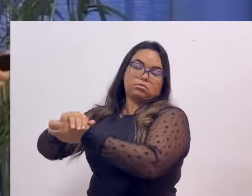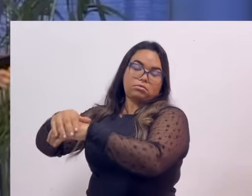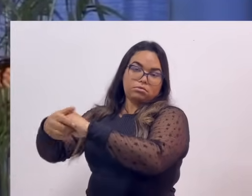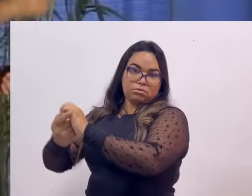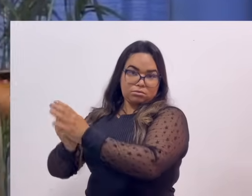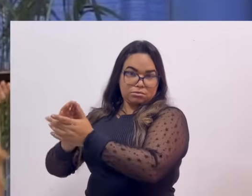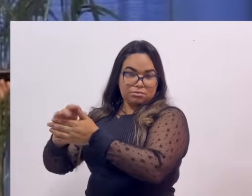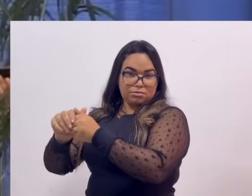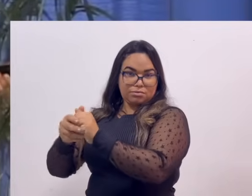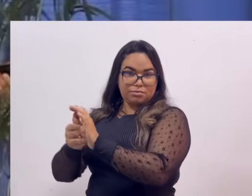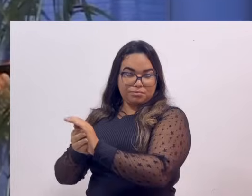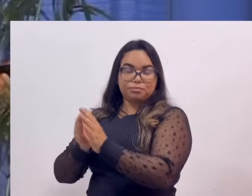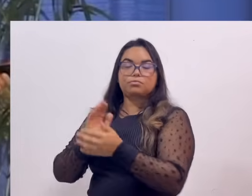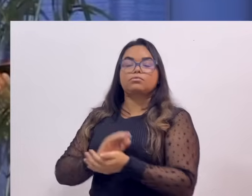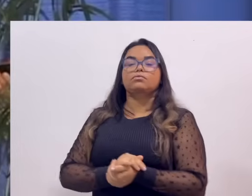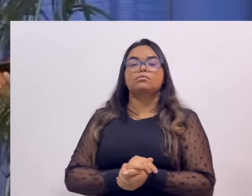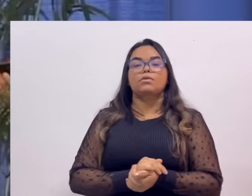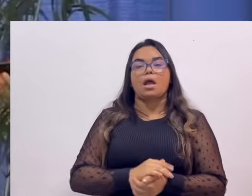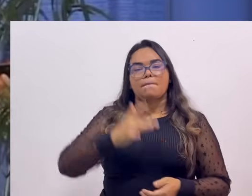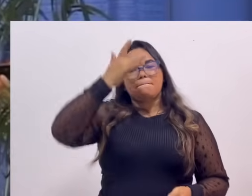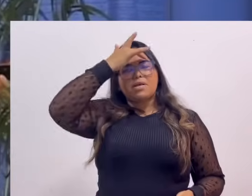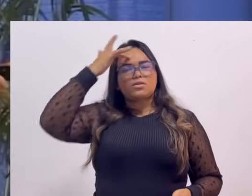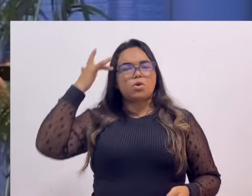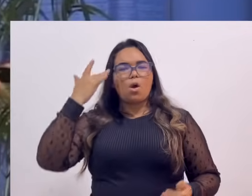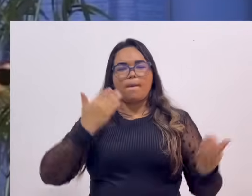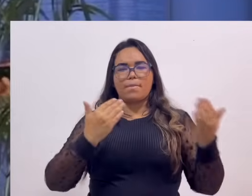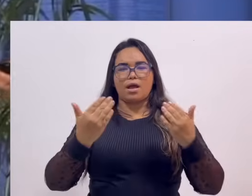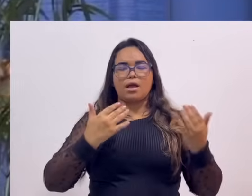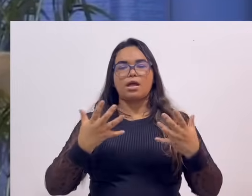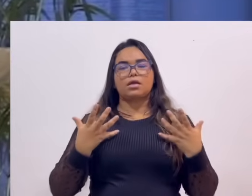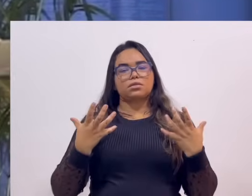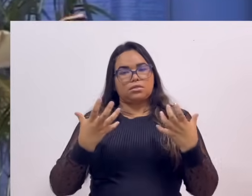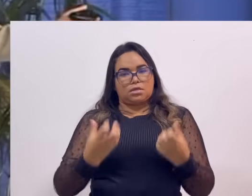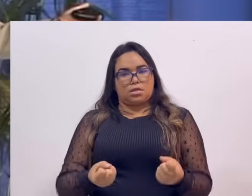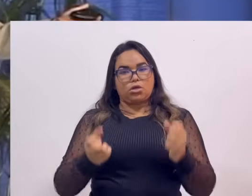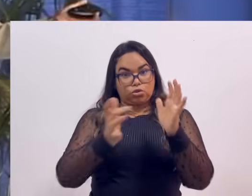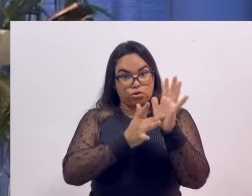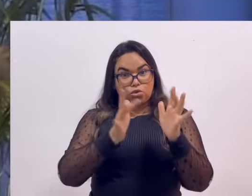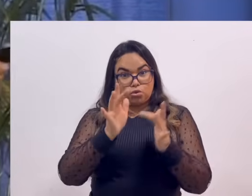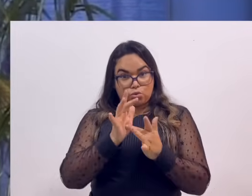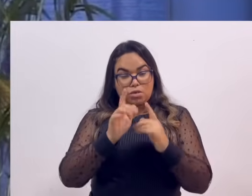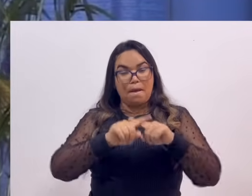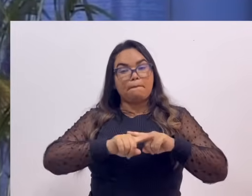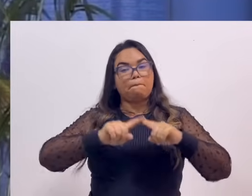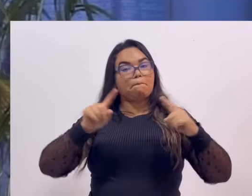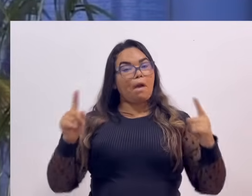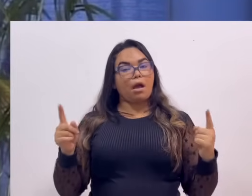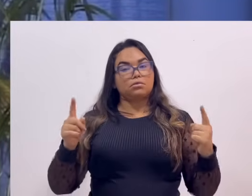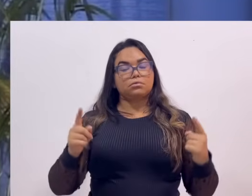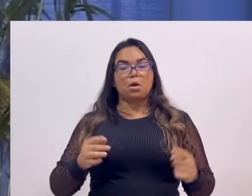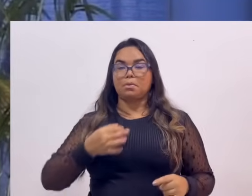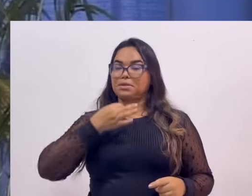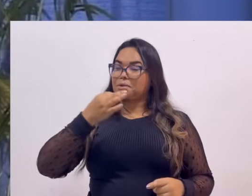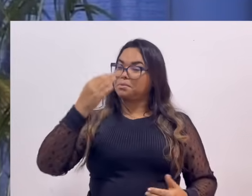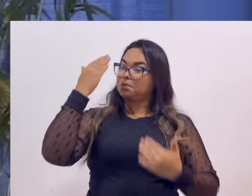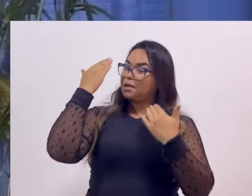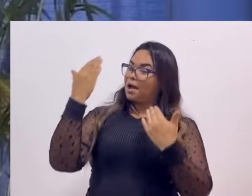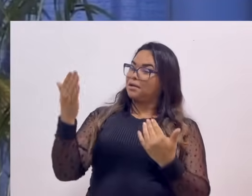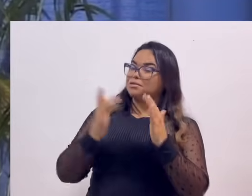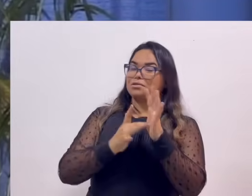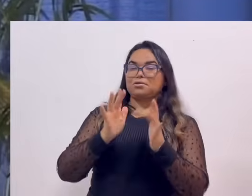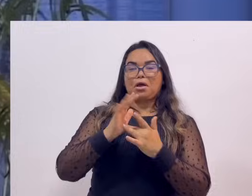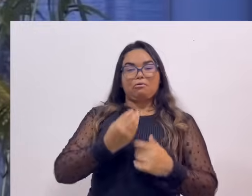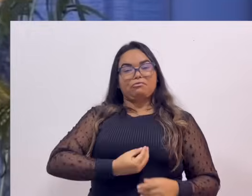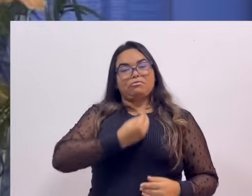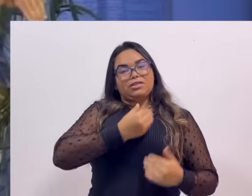justiça de cristo vêm até a porta aceitam o sacrifício expiatório na cruz mas depois dizem muito obrigado